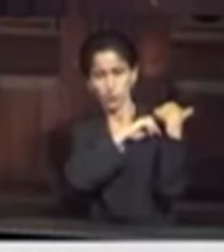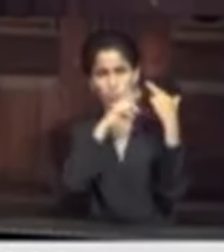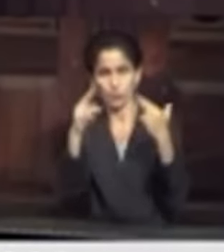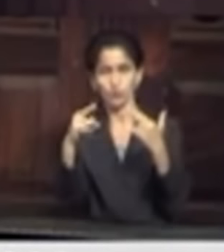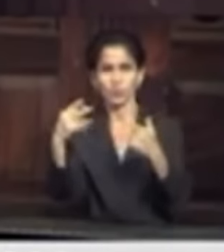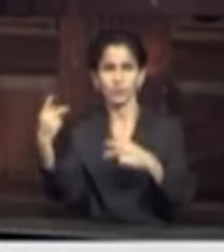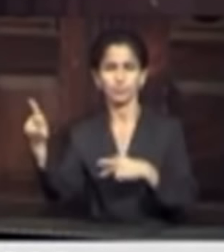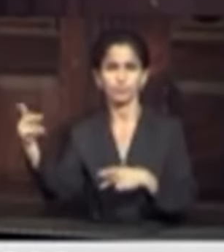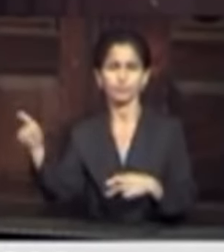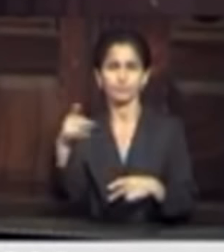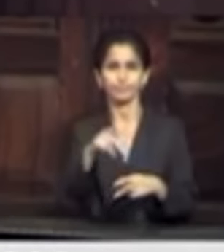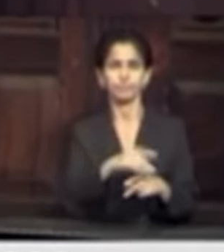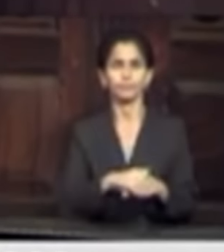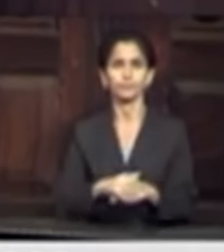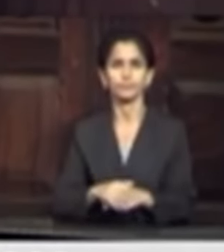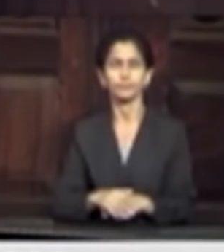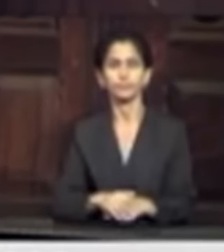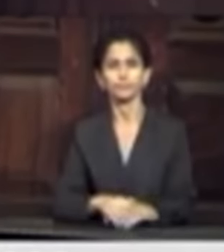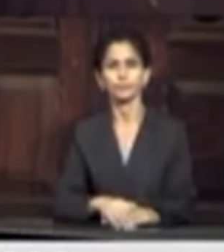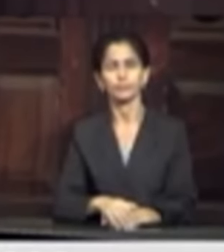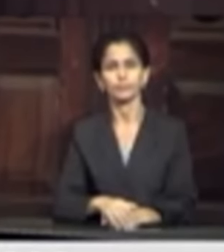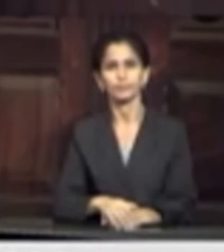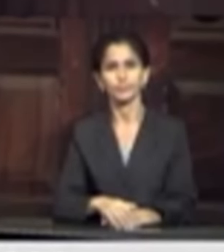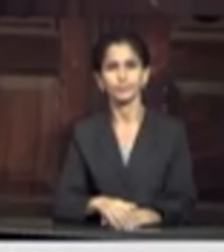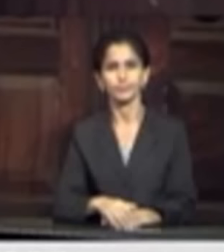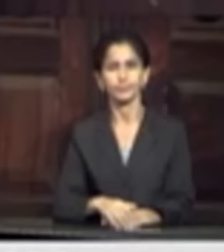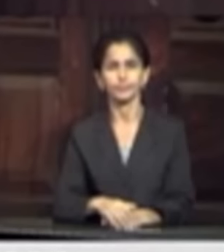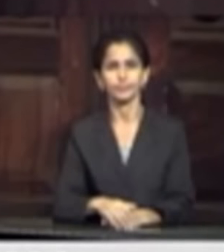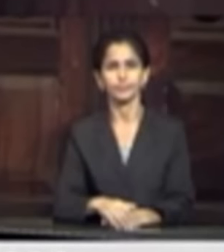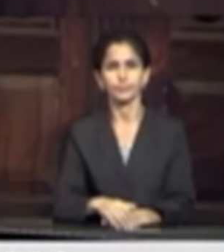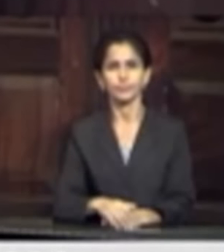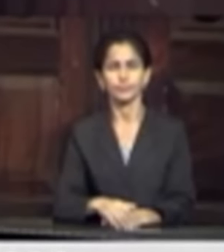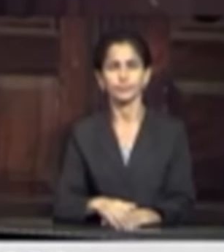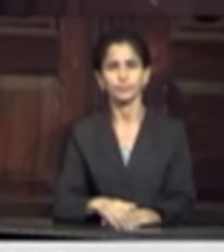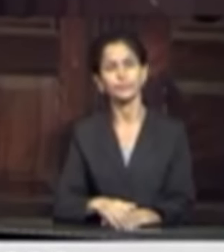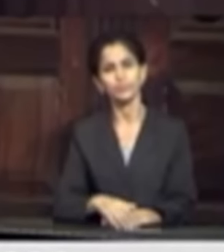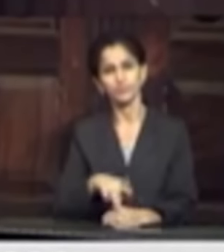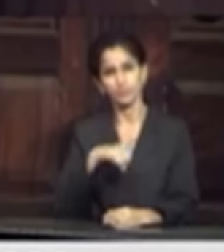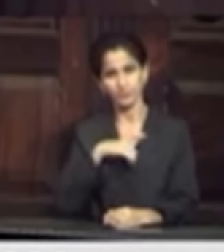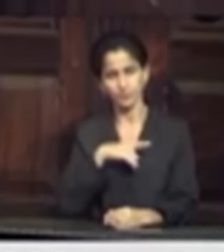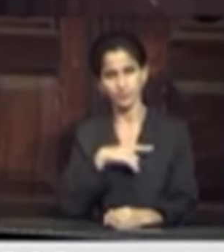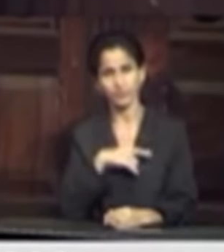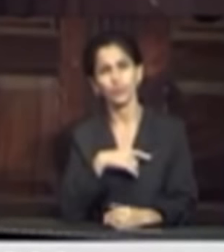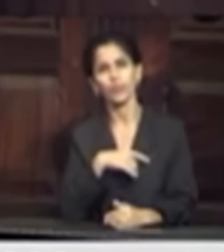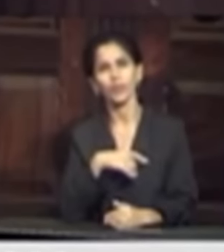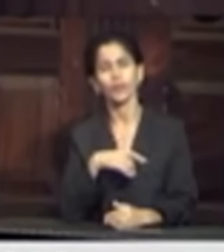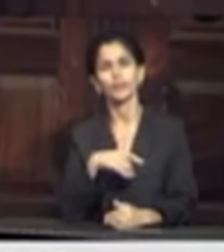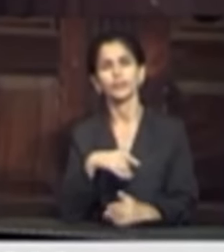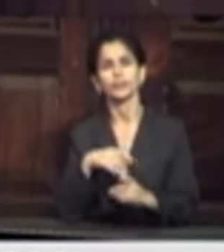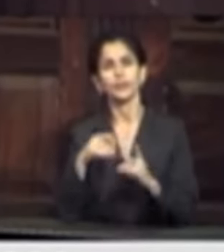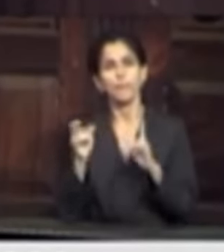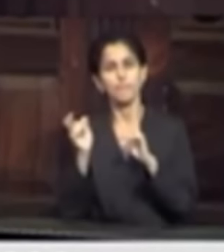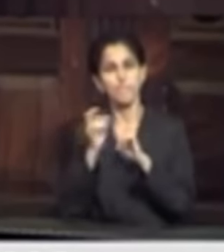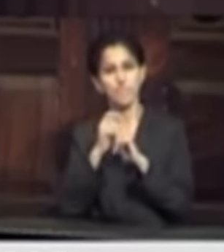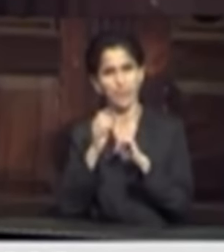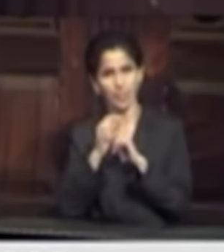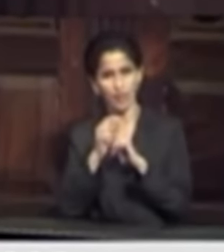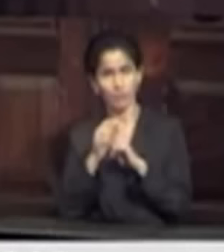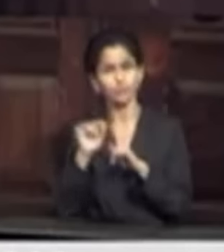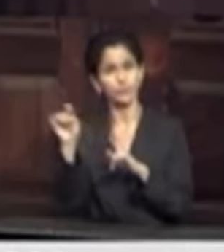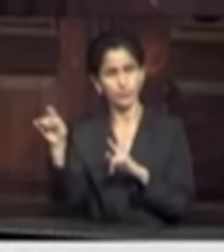Não é desrespeitoso, não. Está aqui no dicionário. Foda-se, expressão cotidiana e